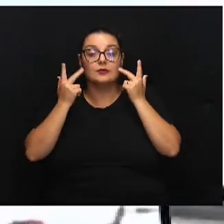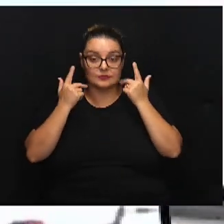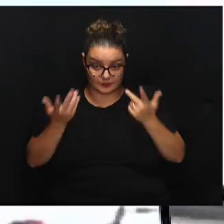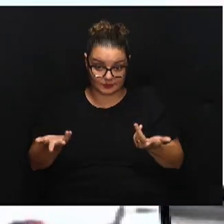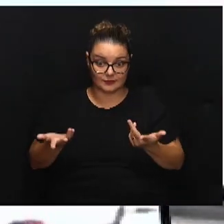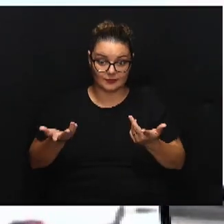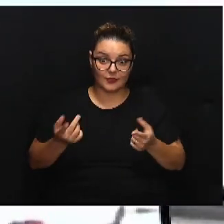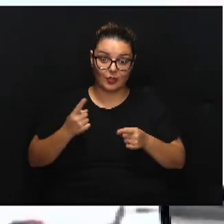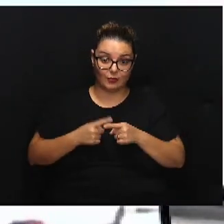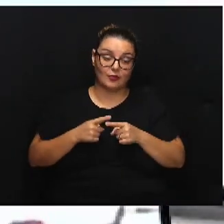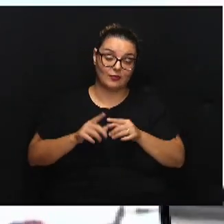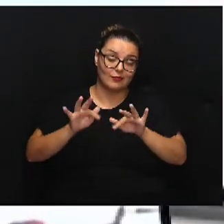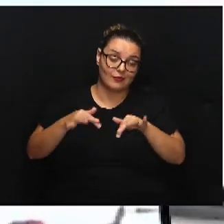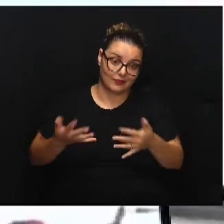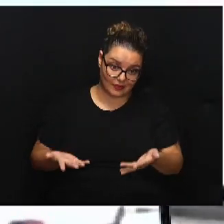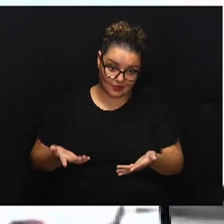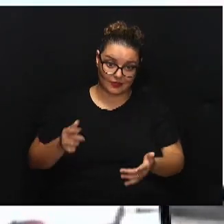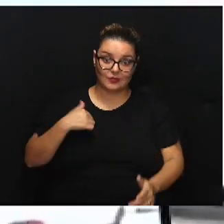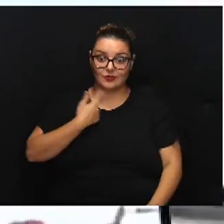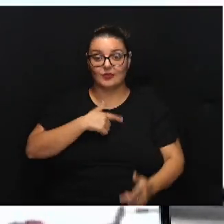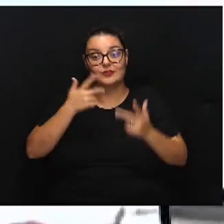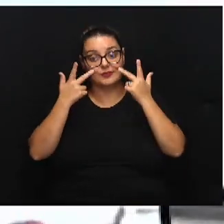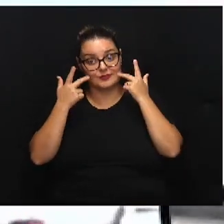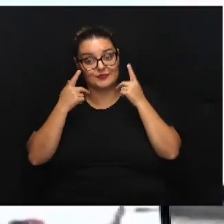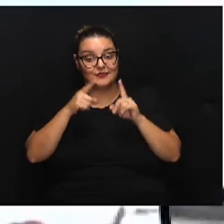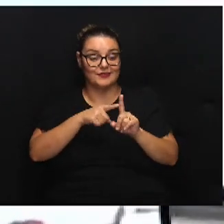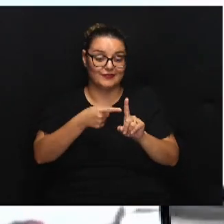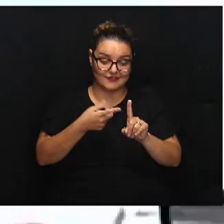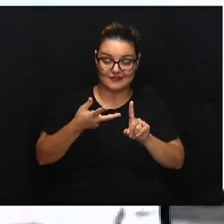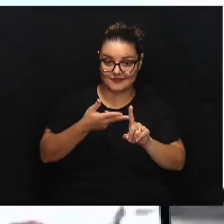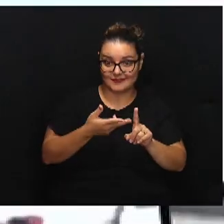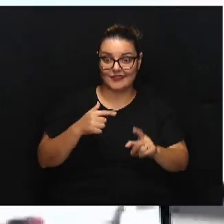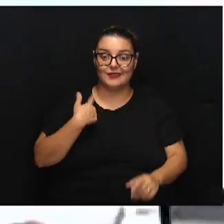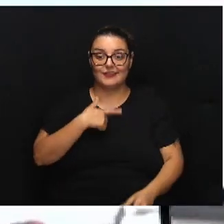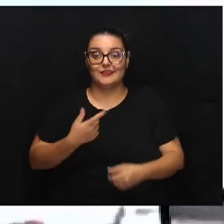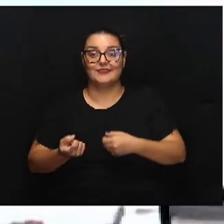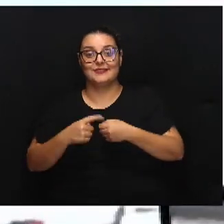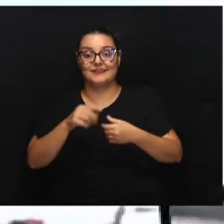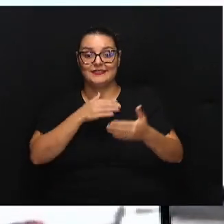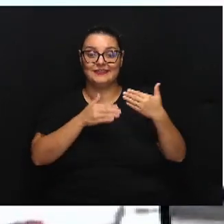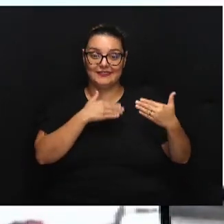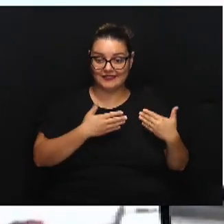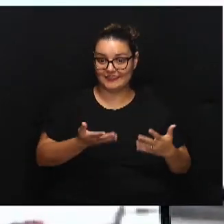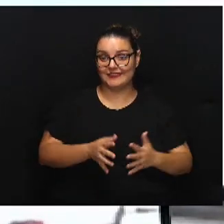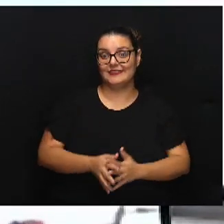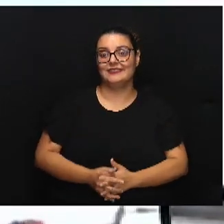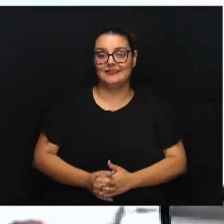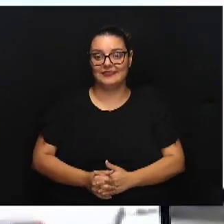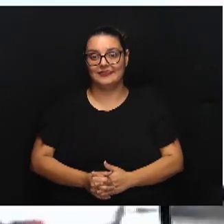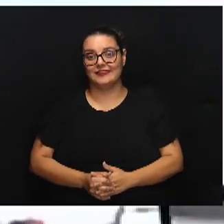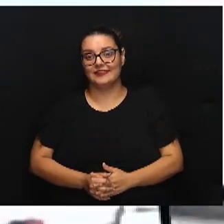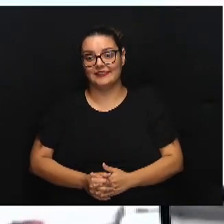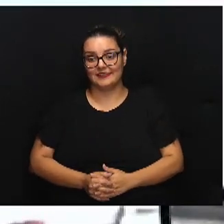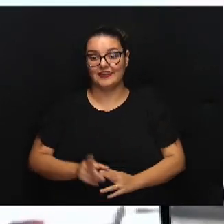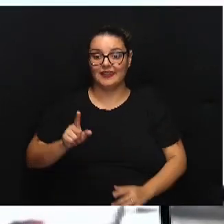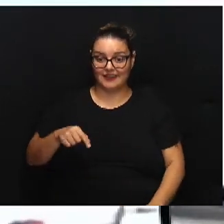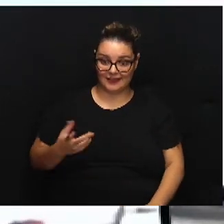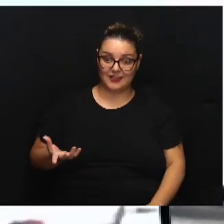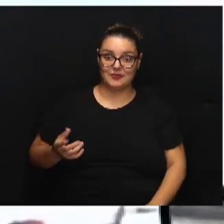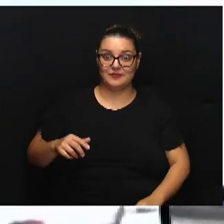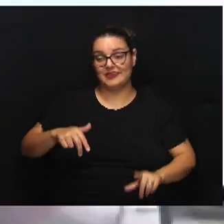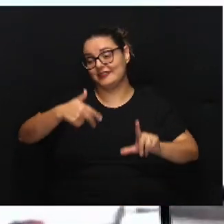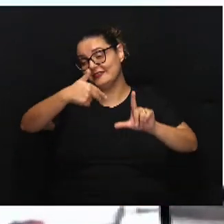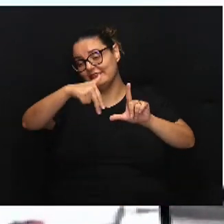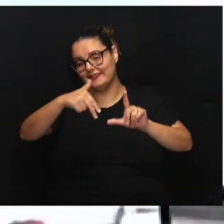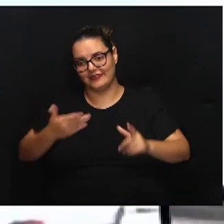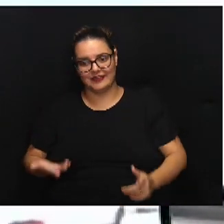porque afinal de contas nós naturalizamos a cesárea. Agora nós temos que voltar para trás. E aí vale para as novelas, vale para